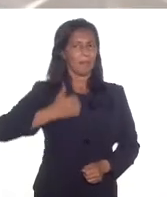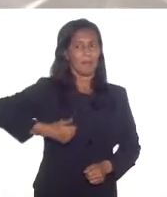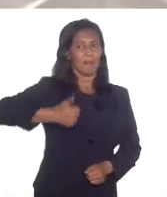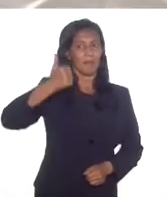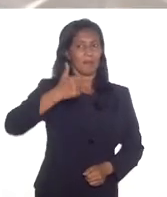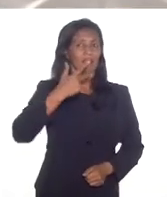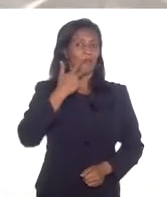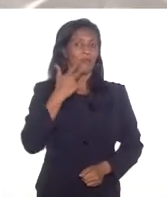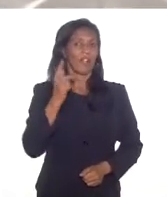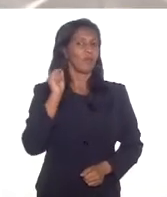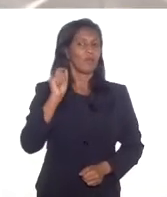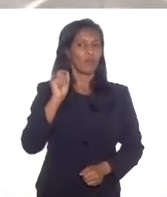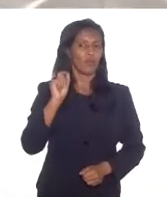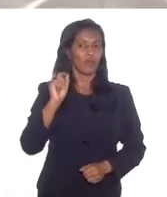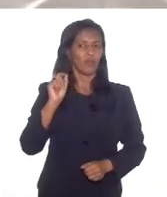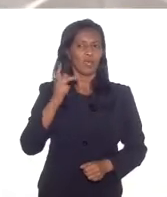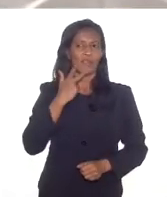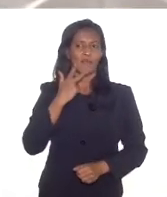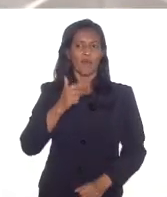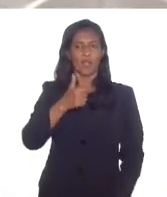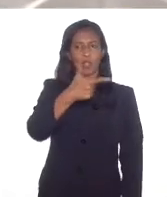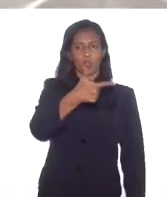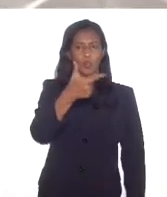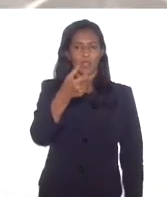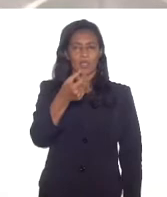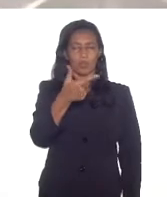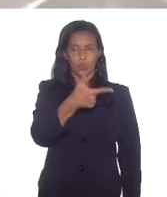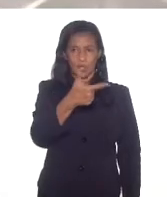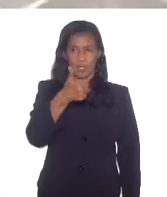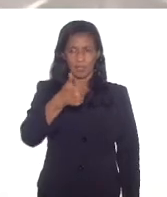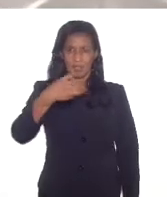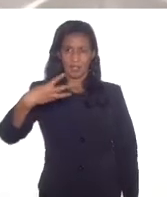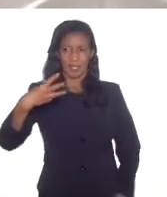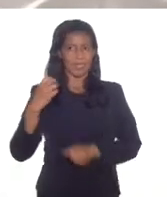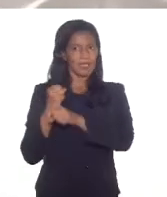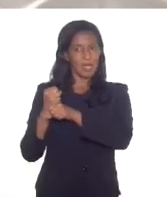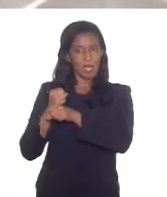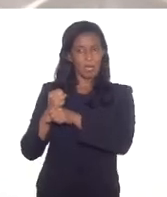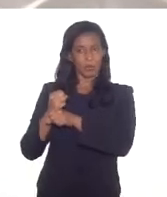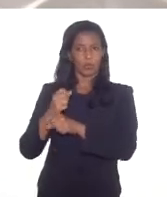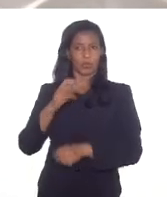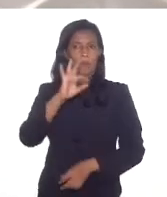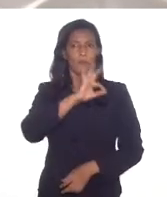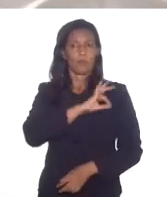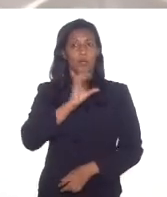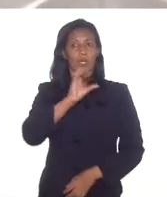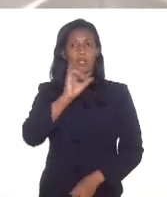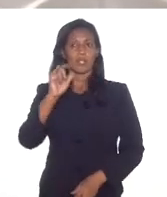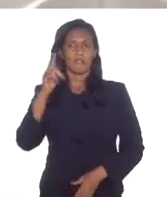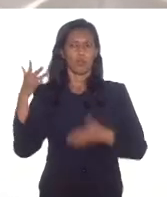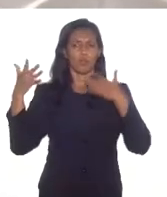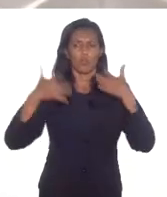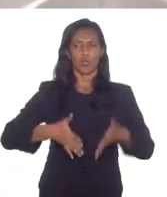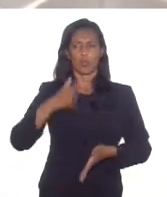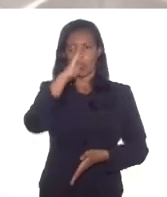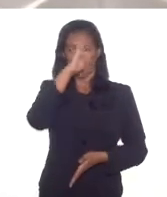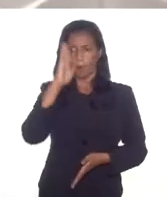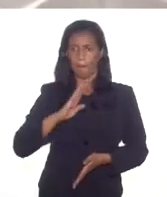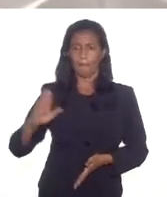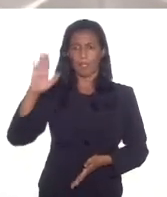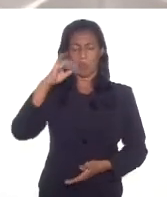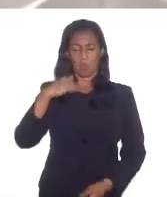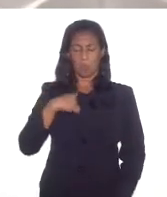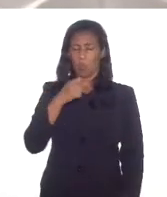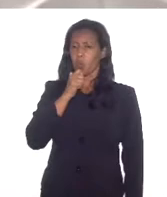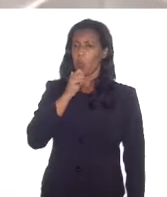foi reverenciar os 213 anos da Polícia Civil, que é a primeira instituição que chegou no Brasil. Então, eu não tenho